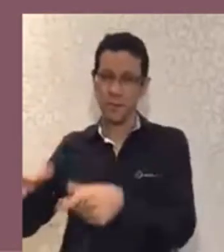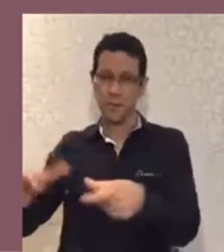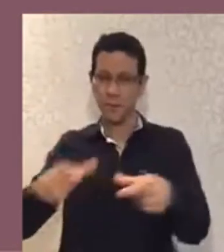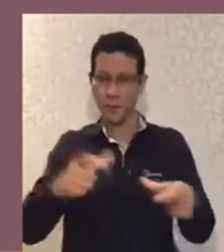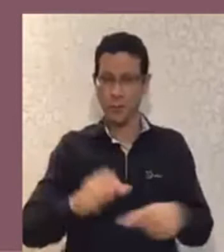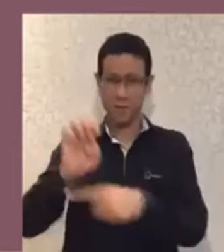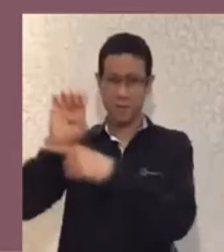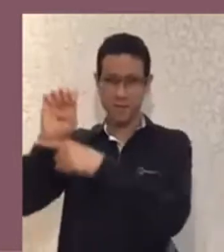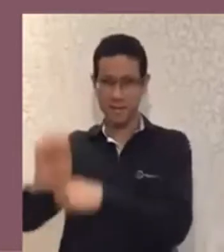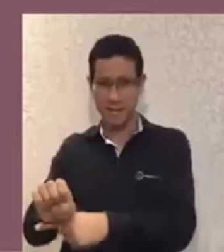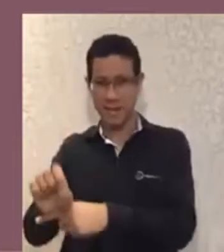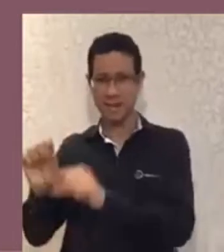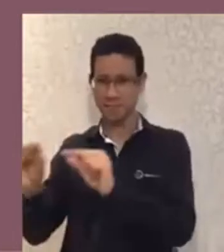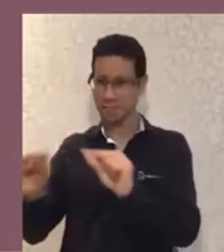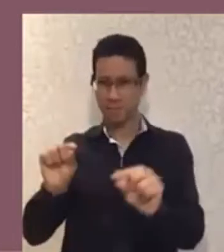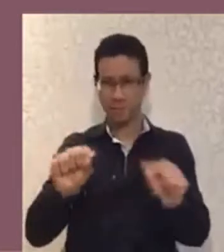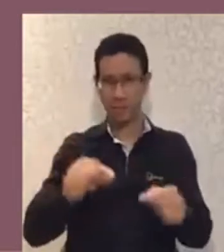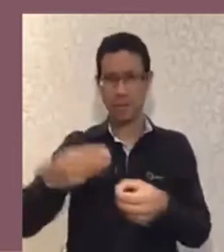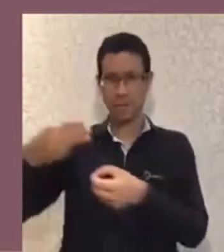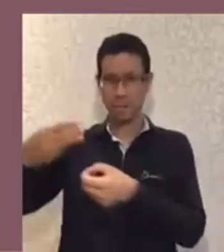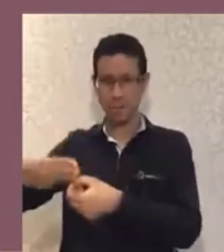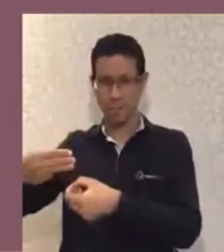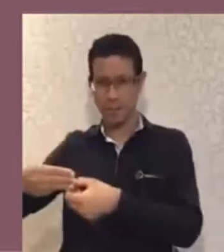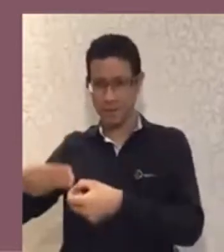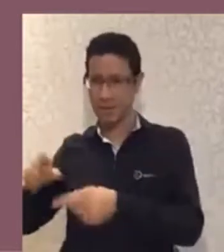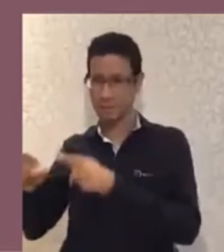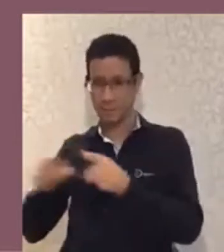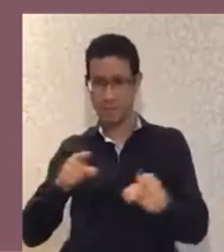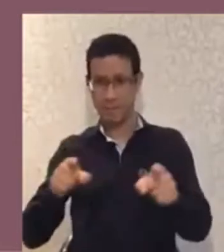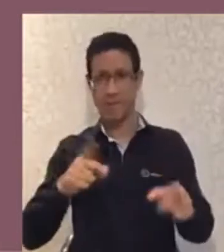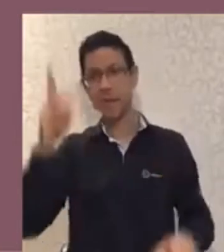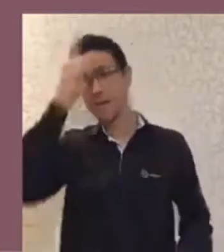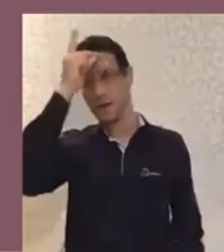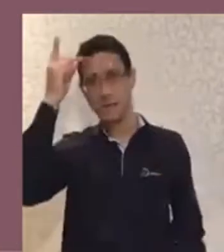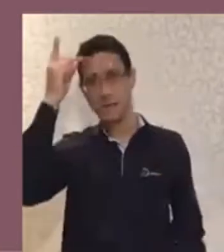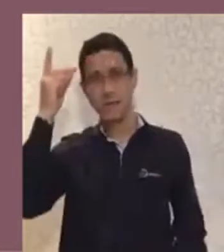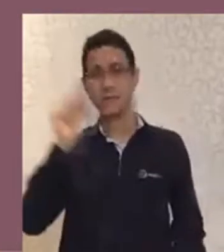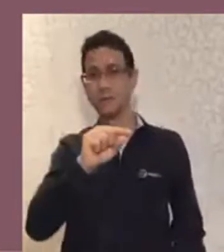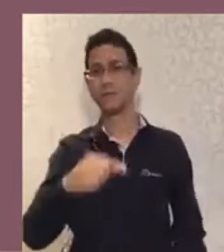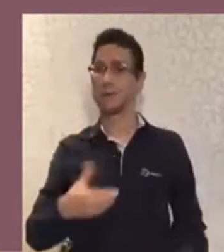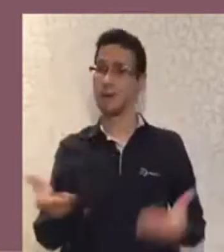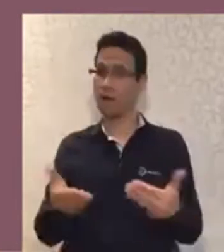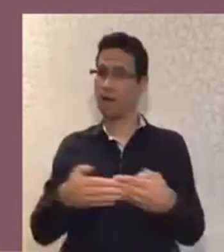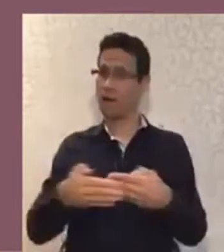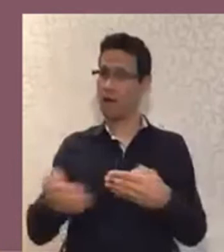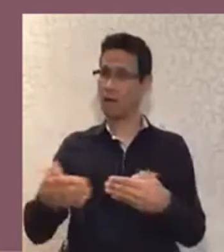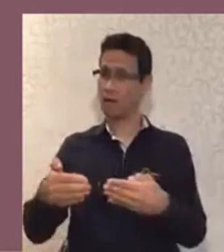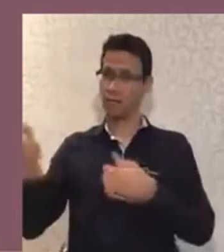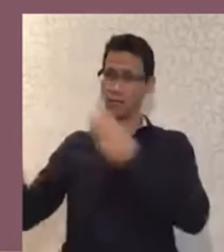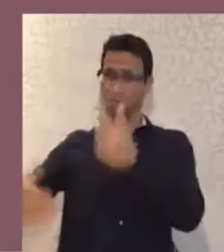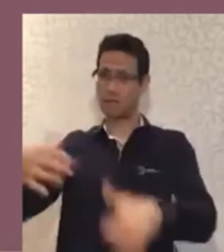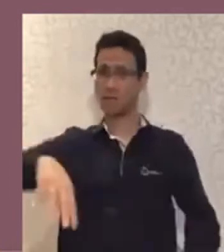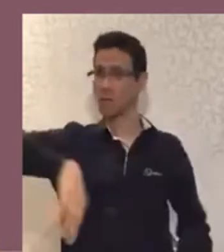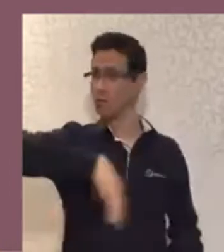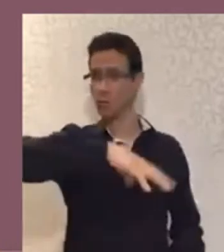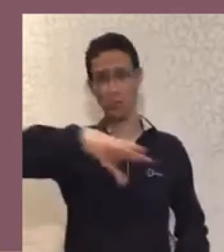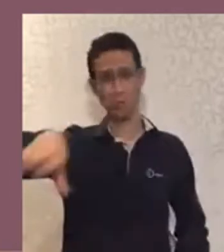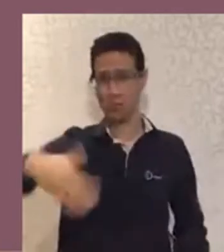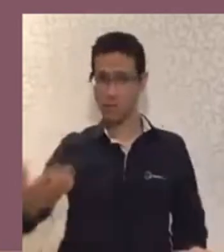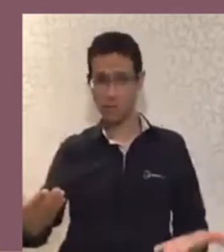municípios, as pessoas dizerem assim, e agora então vai ter que contar de todo mundo, dos chineses,